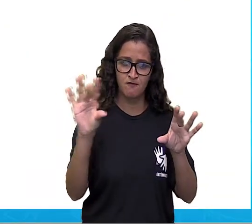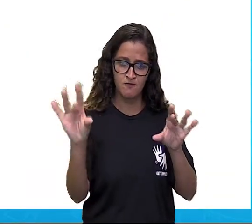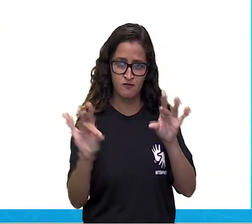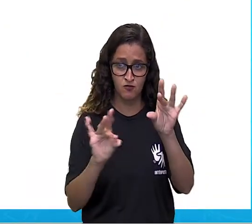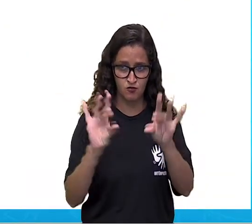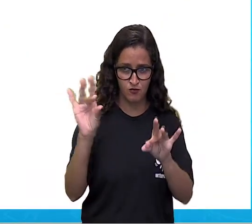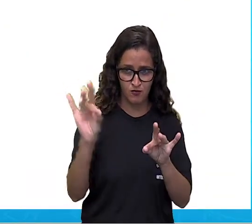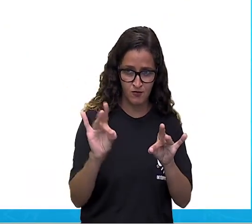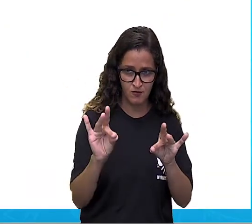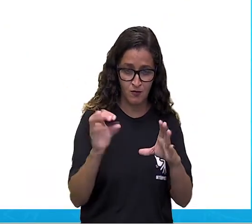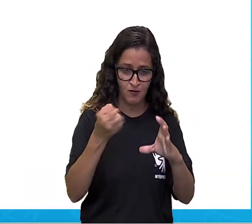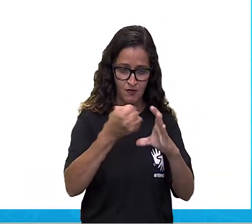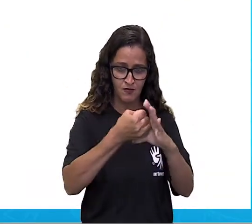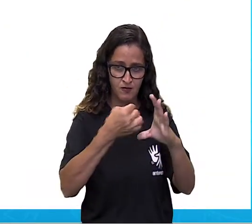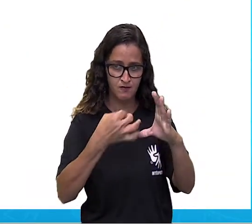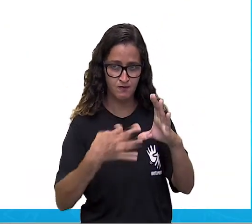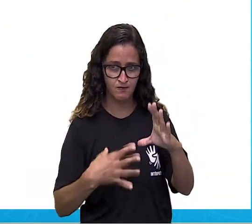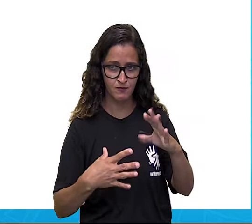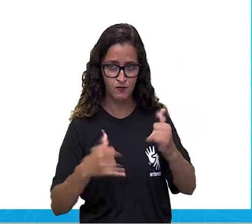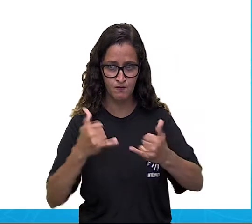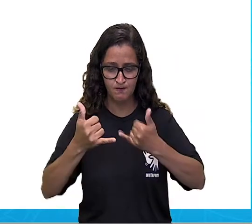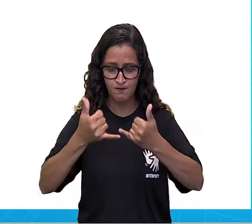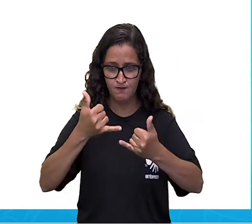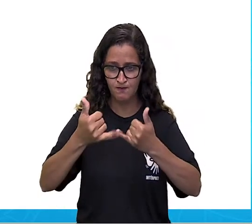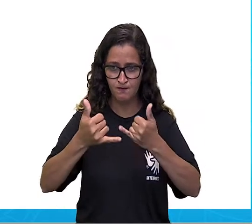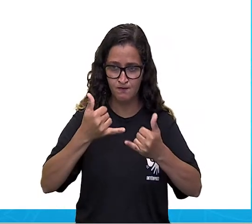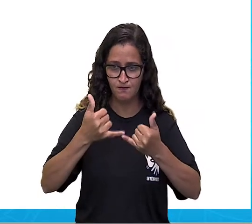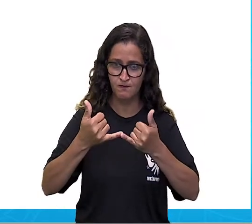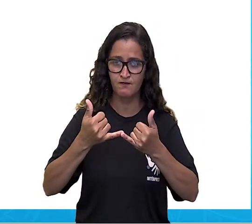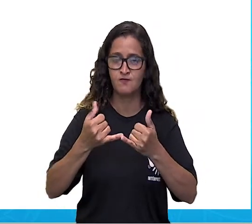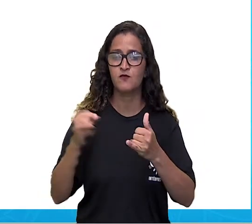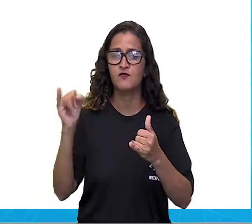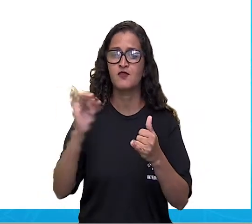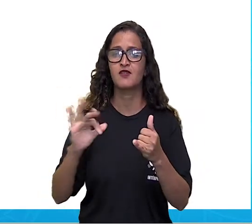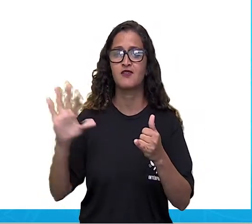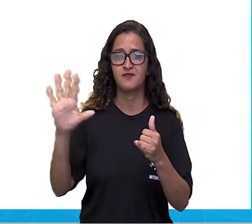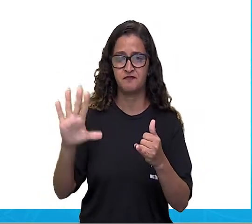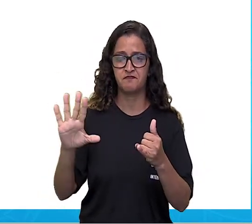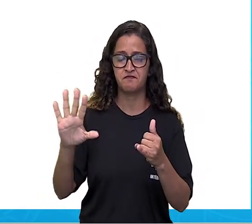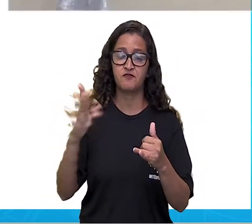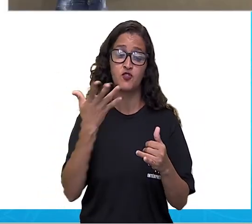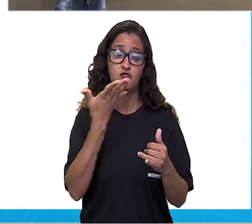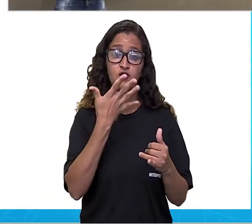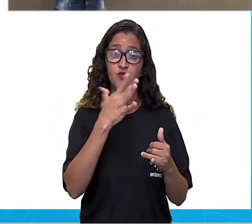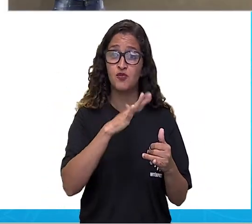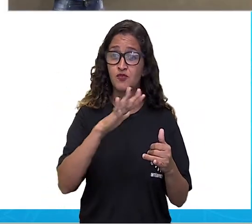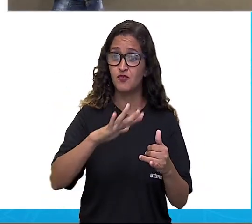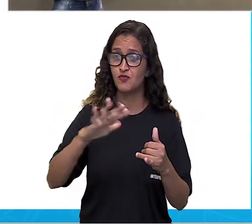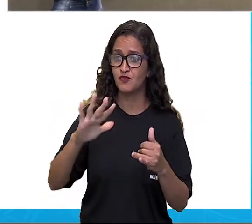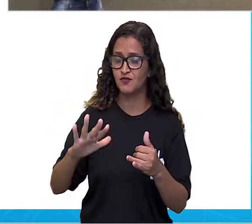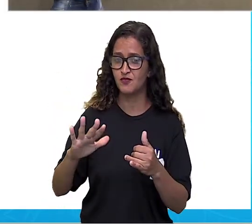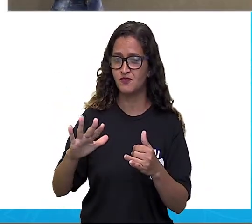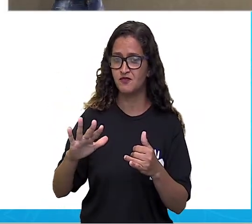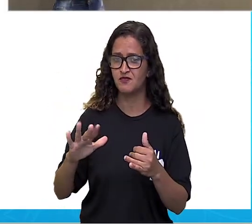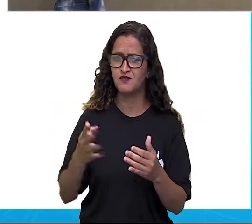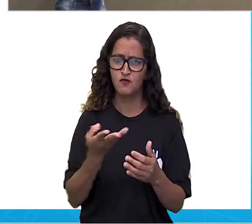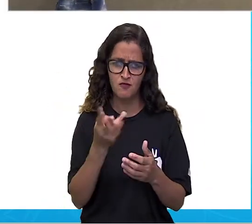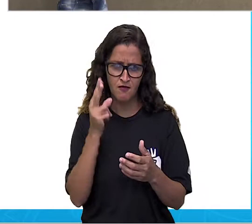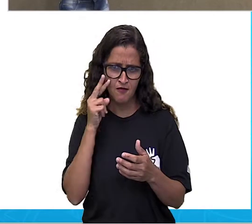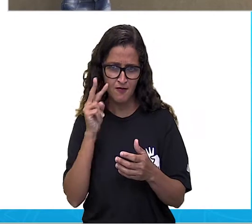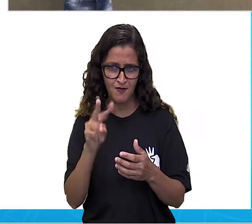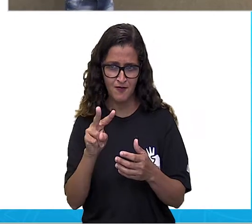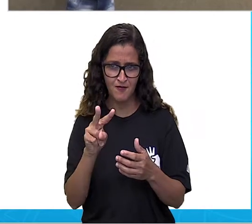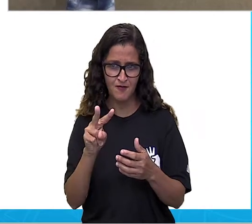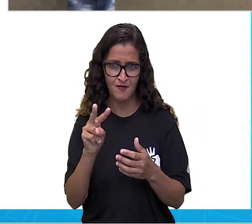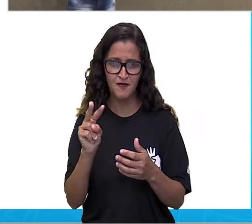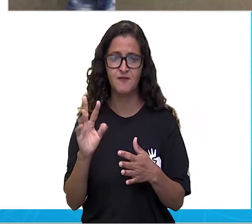características semelhantes. Aqui na nossa imagem, nós temos crianças. Se você olhar, elas